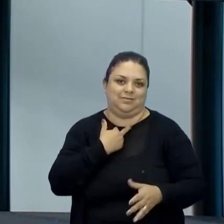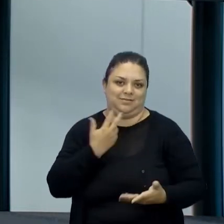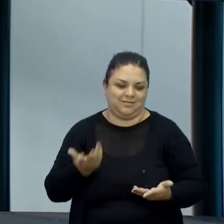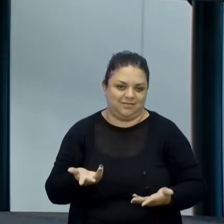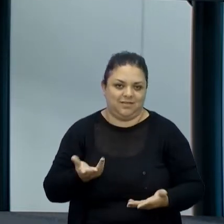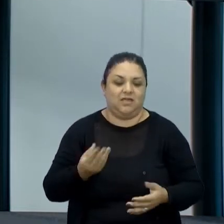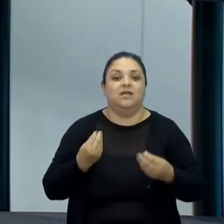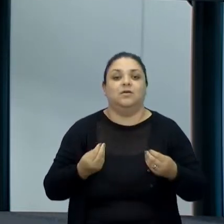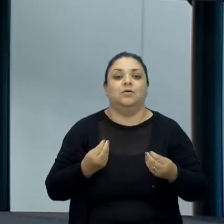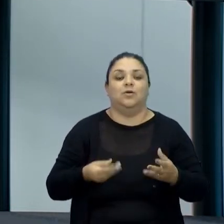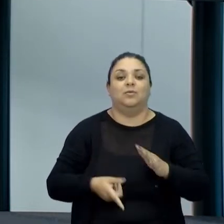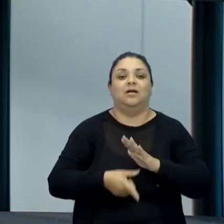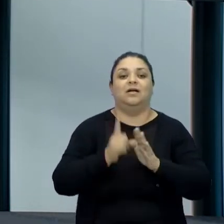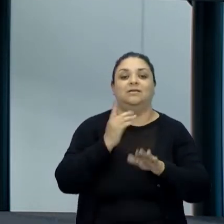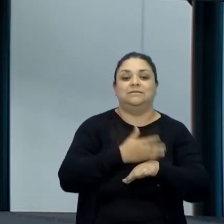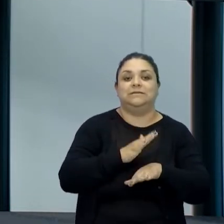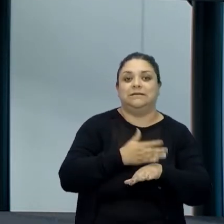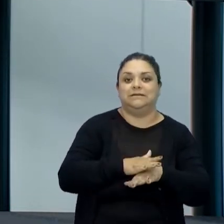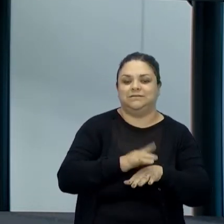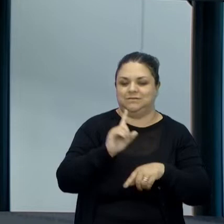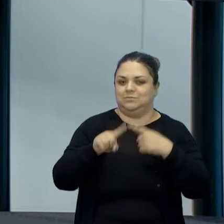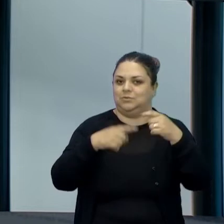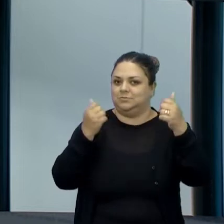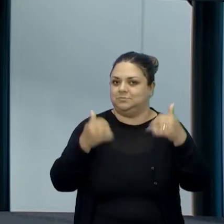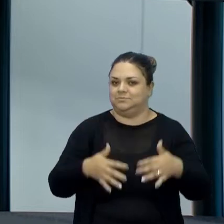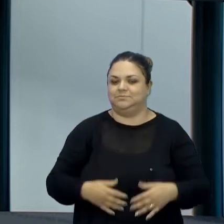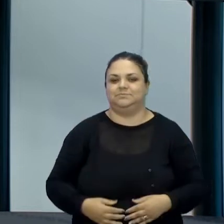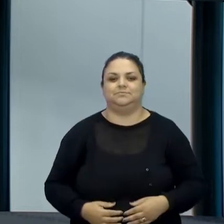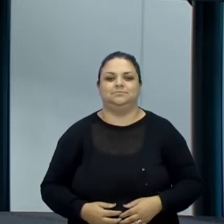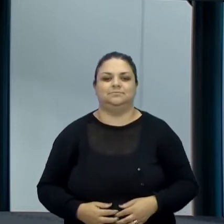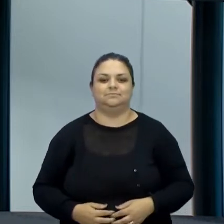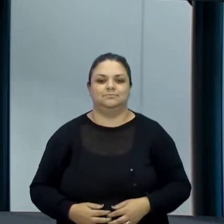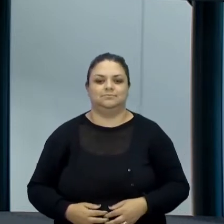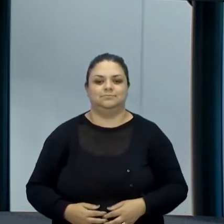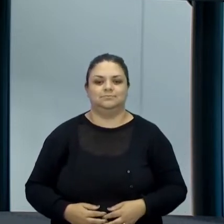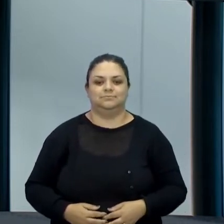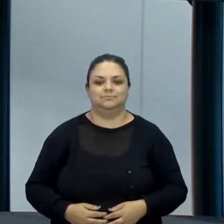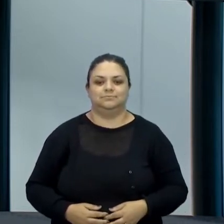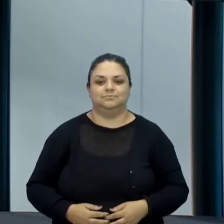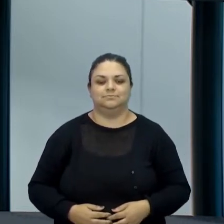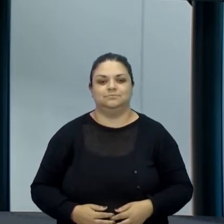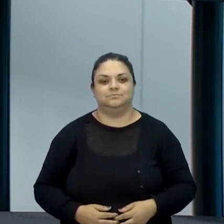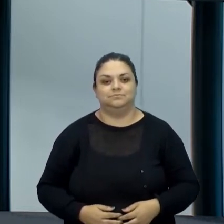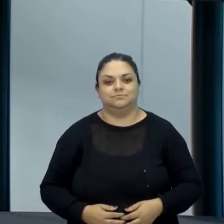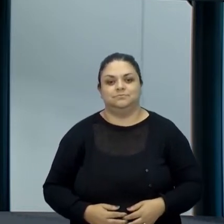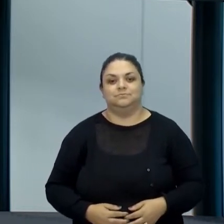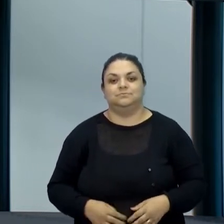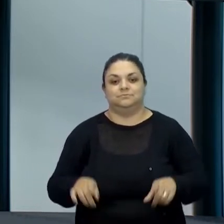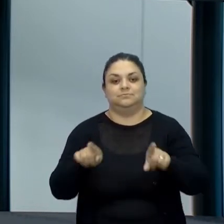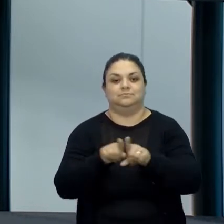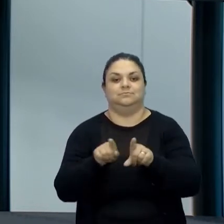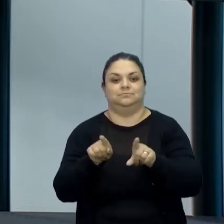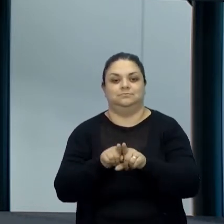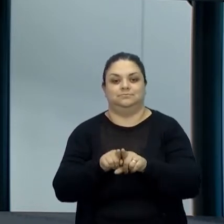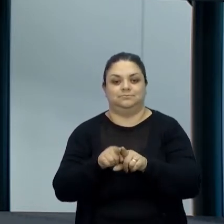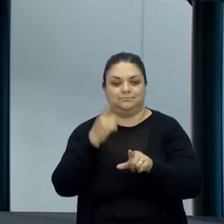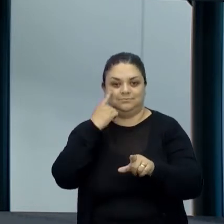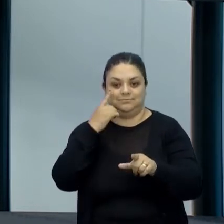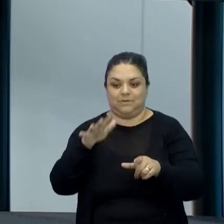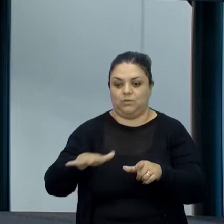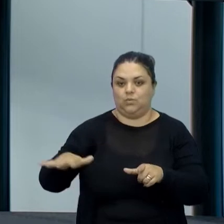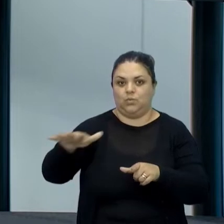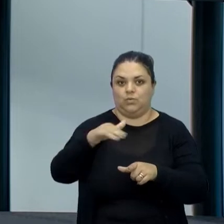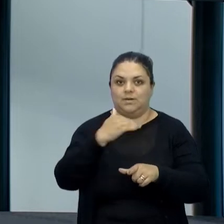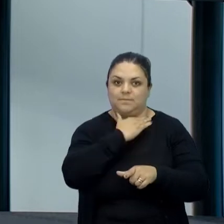eles fazem? Então a gente também vai falar um pouquinho disso hoje, tá certo? Bom, e falando nessa questão de zona da morte